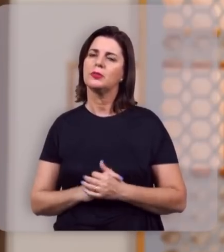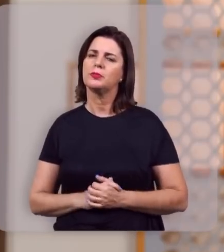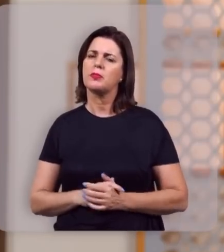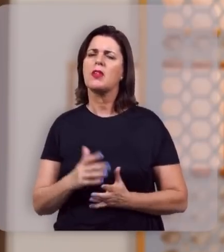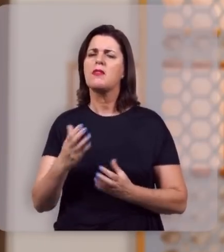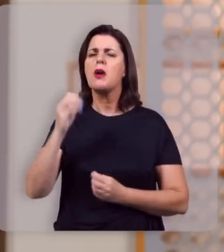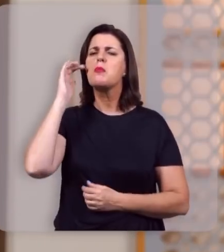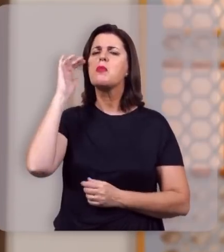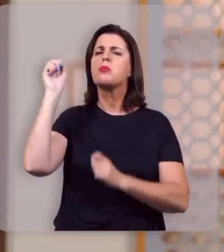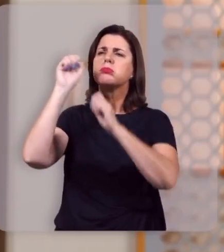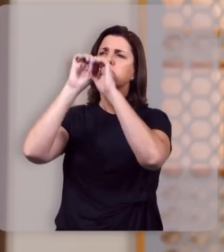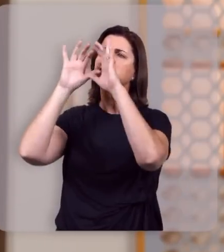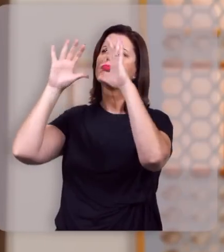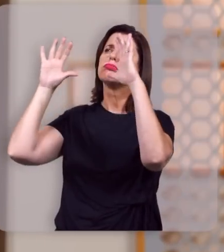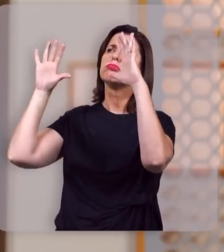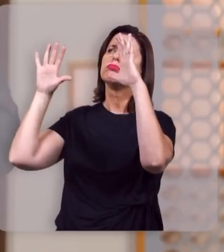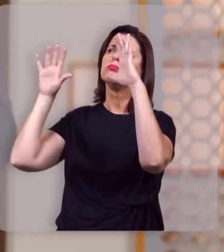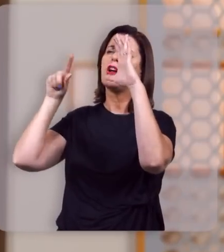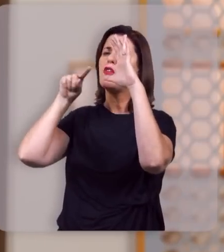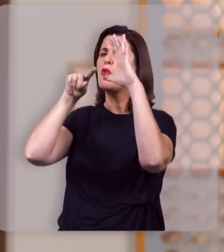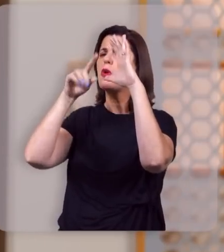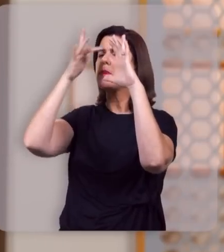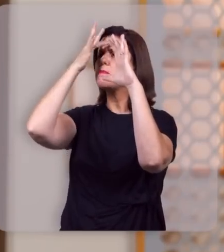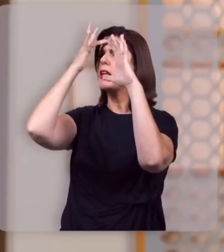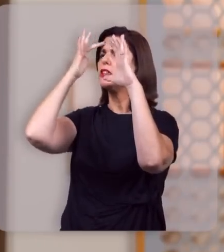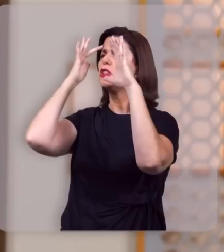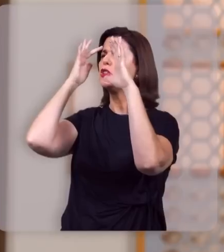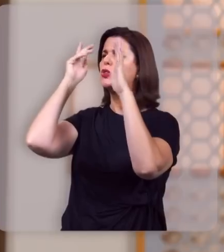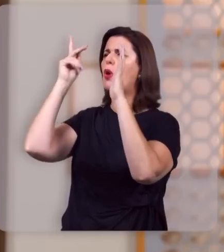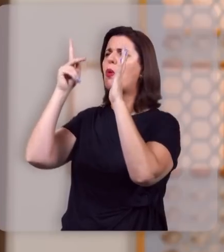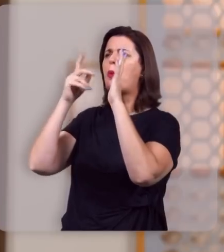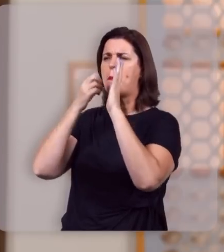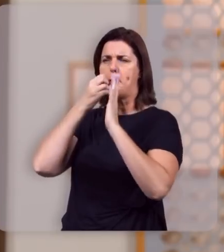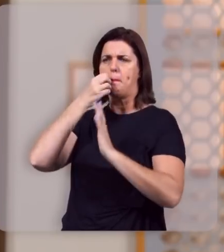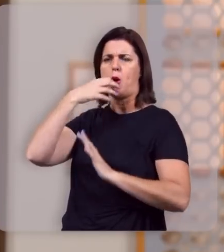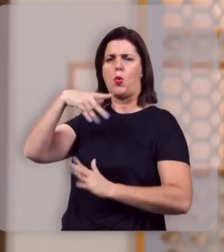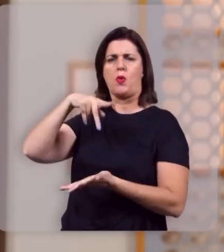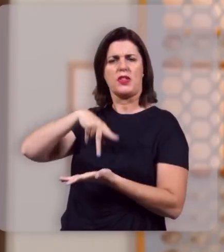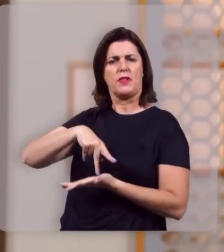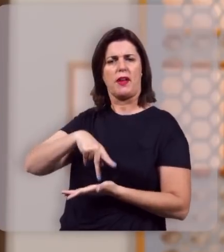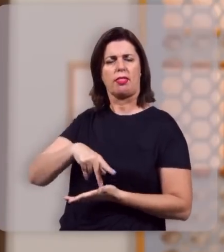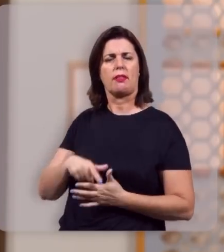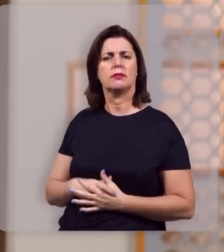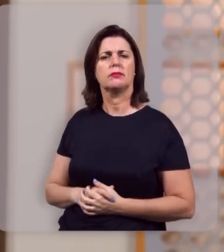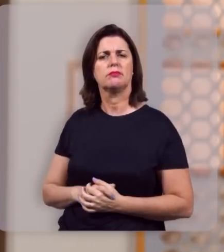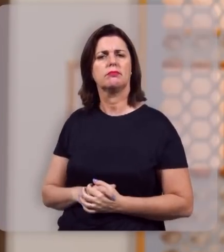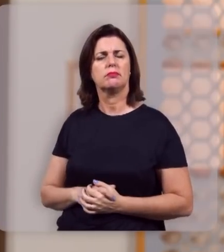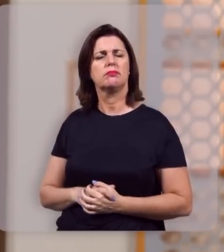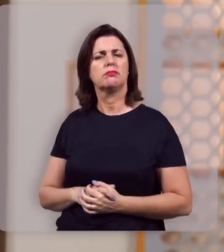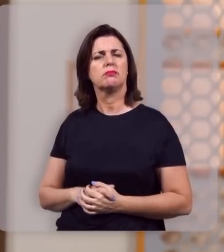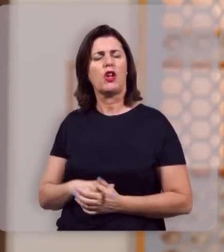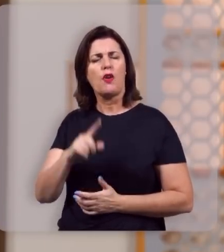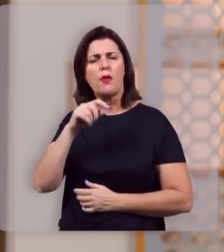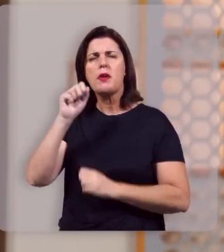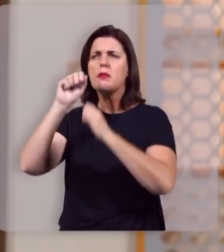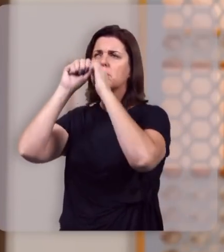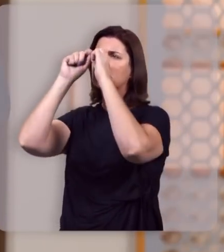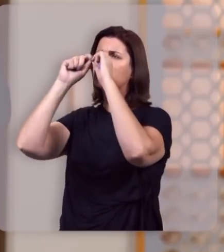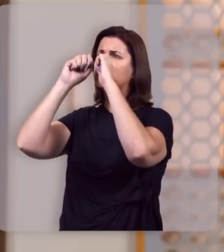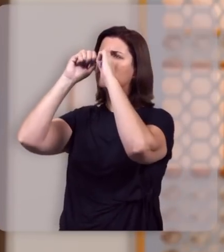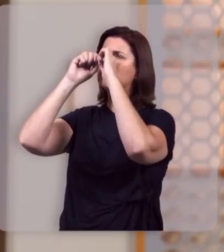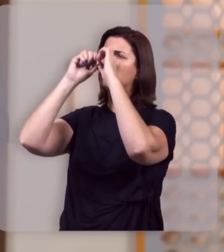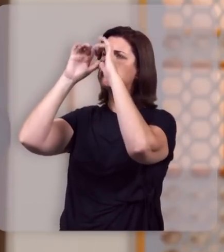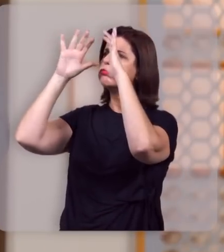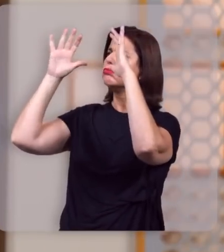vamos imaginar que você seja uma pessoa extremamente virtuosa. Vamos imaginar que você, durante